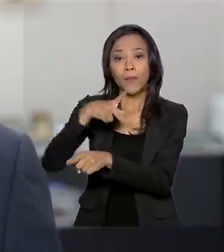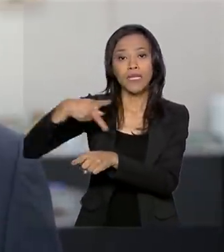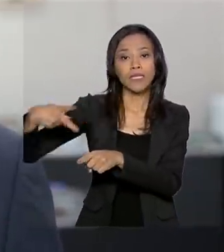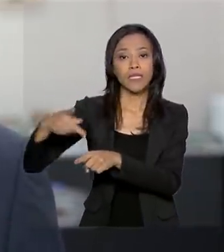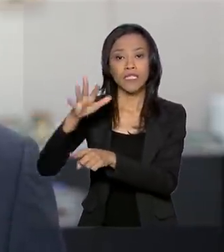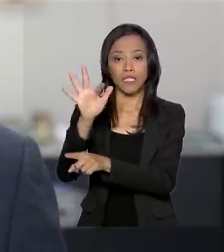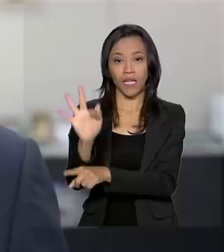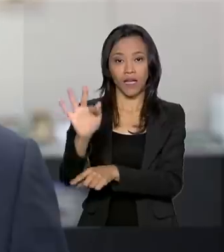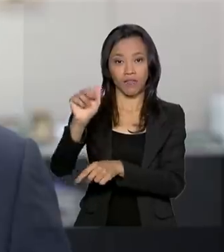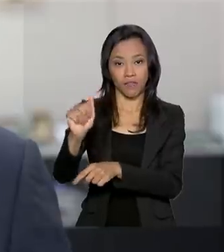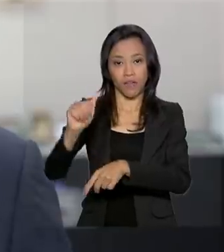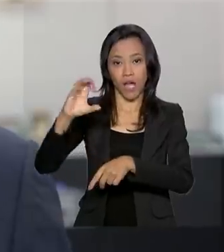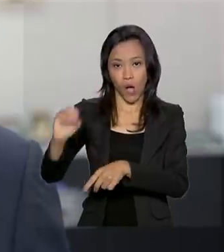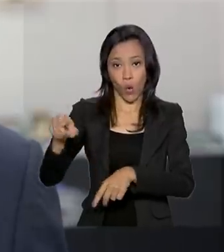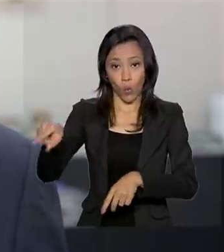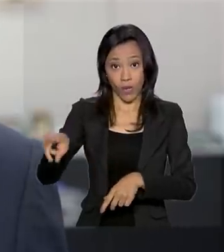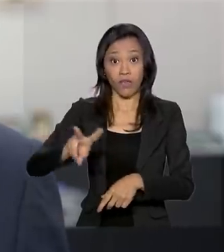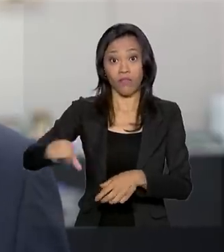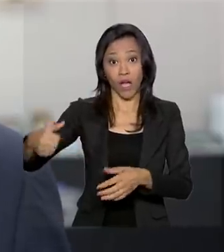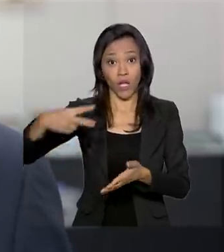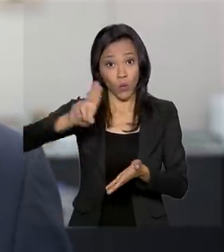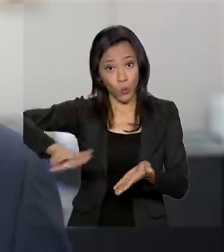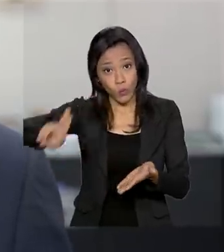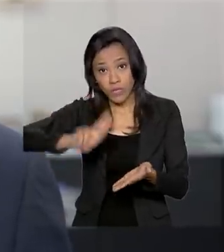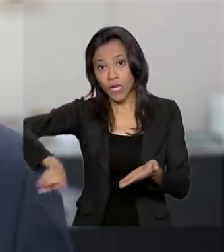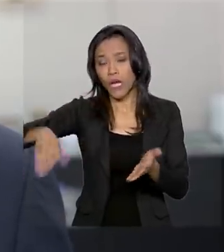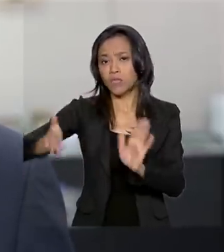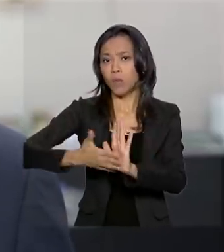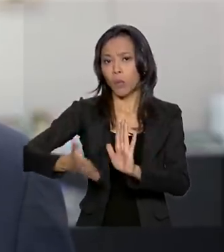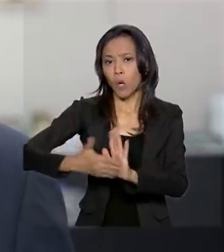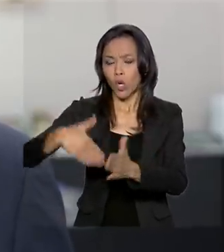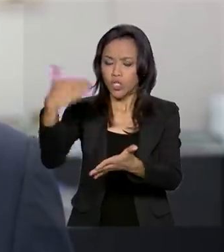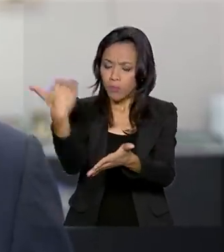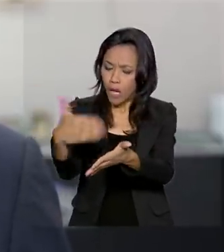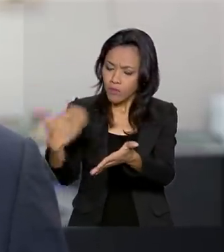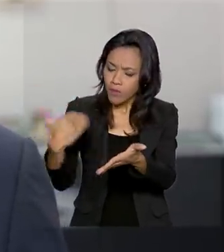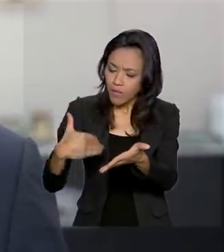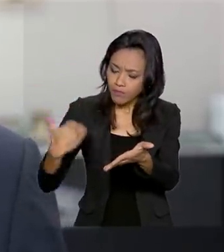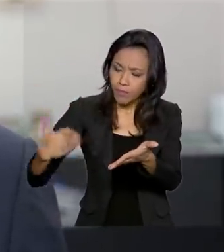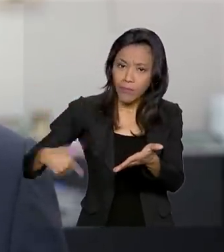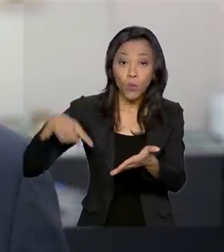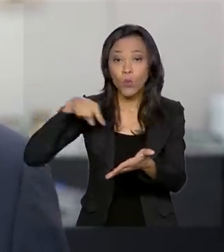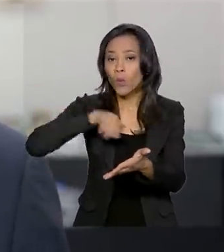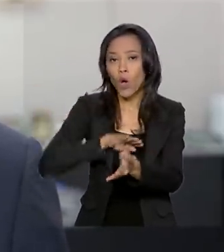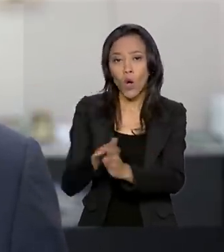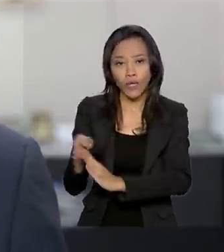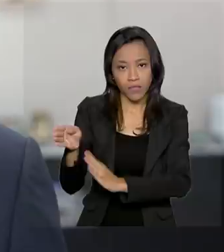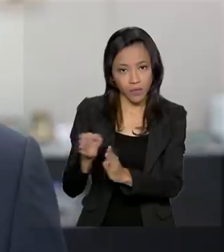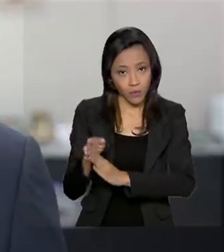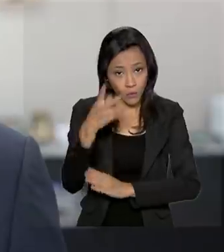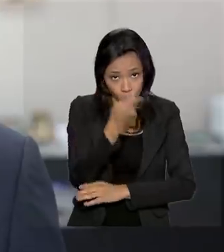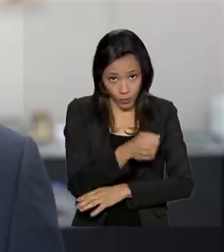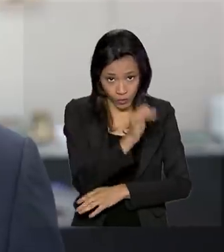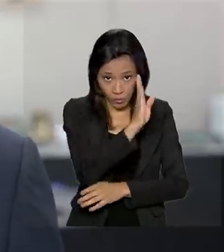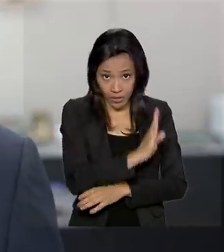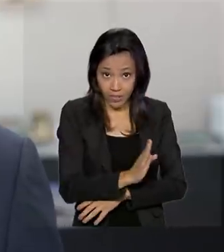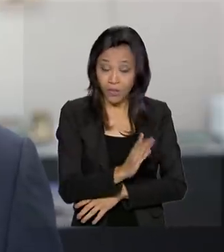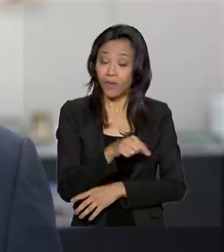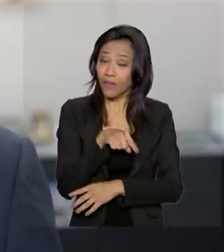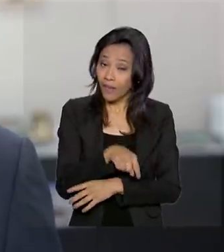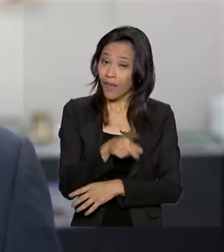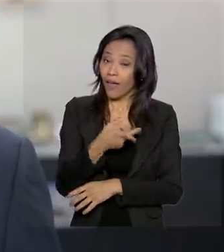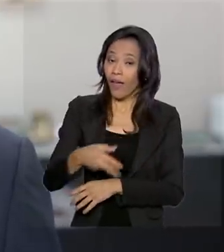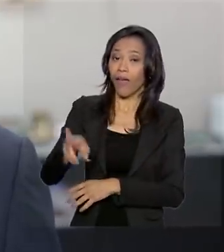utilizará muito daquelas propostas, muito daquelas orientações que o Brasil dá para ser